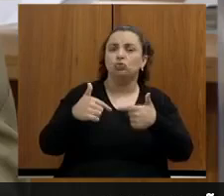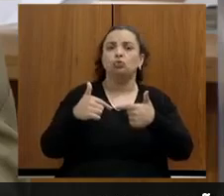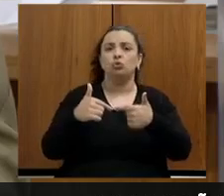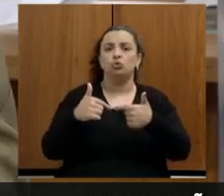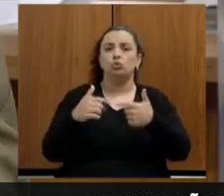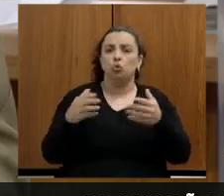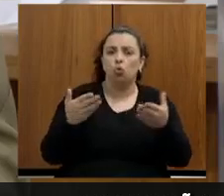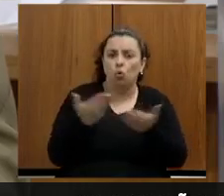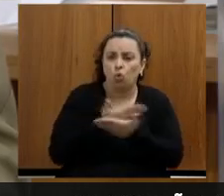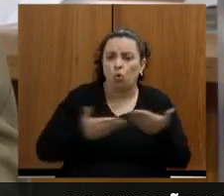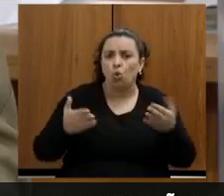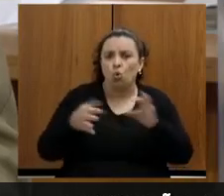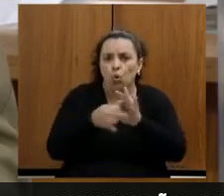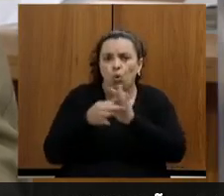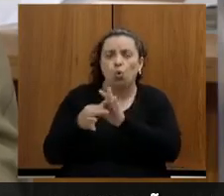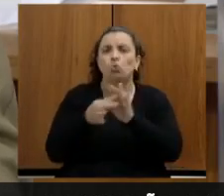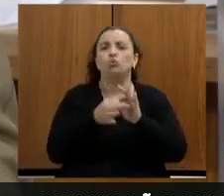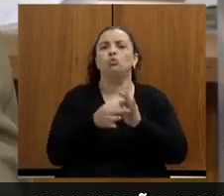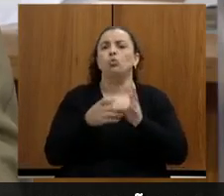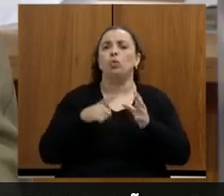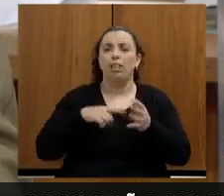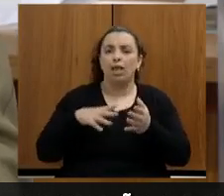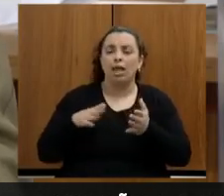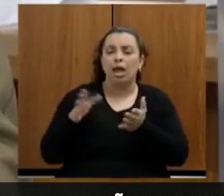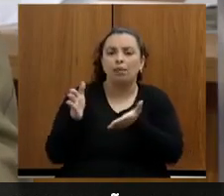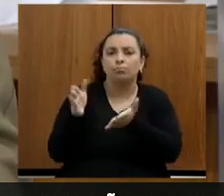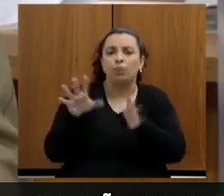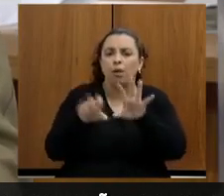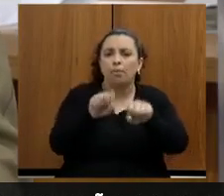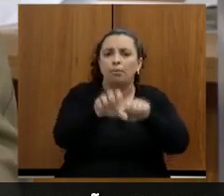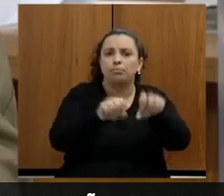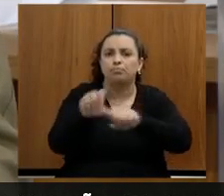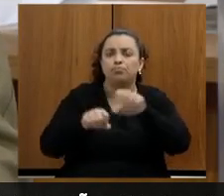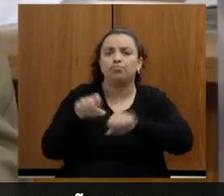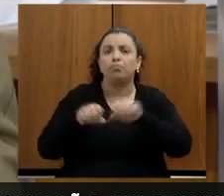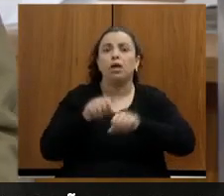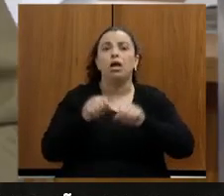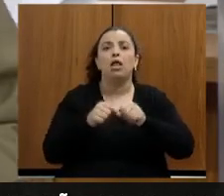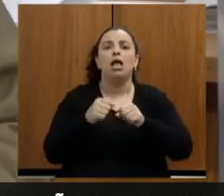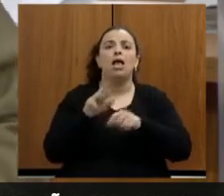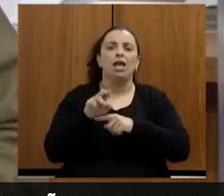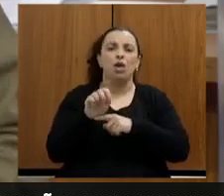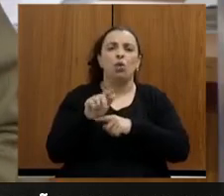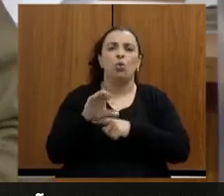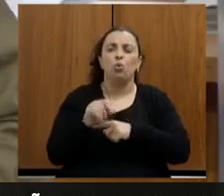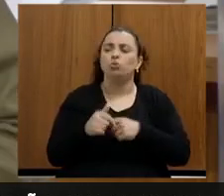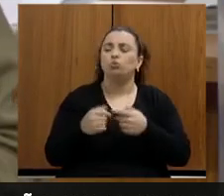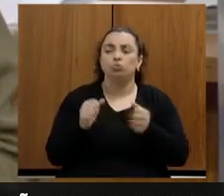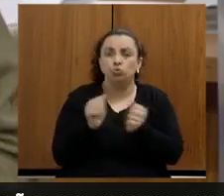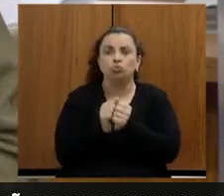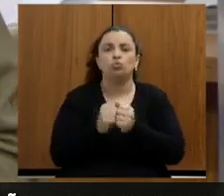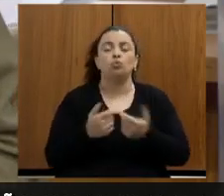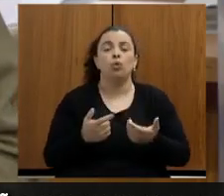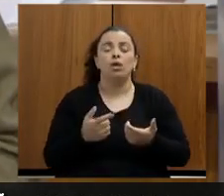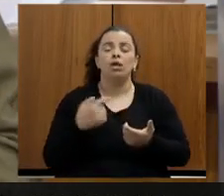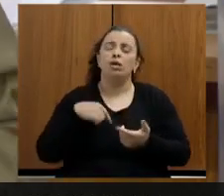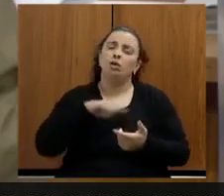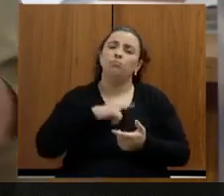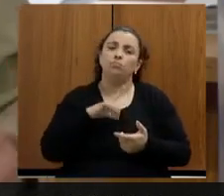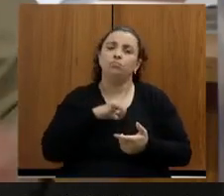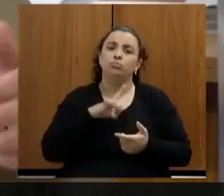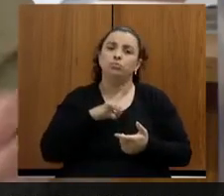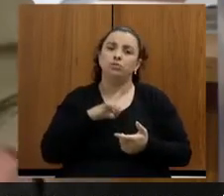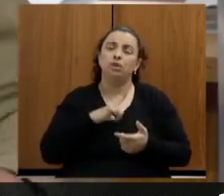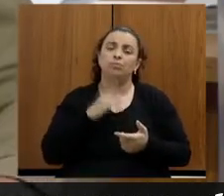planejamentos com Junior tempo captar recursos junto e nós temos é trazida aqui para nós os